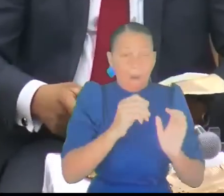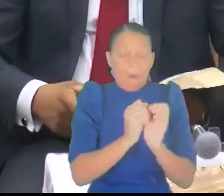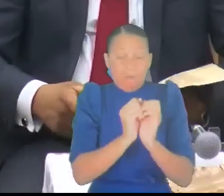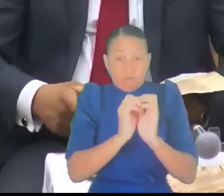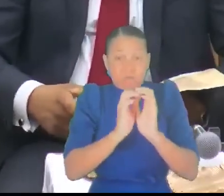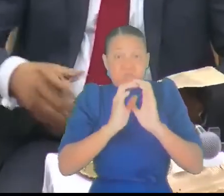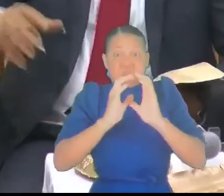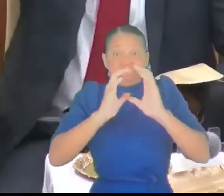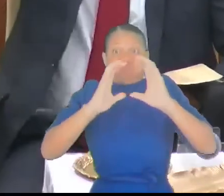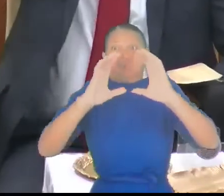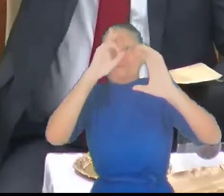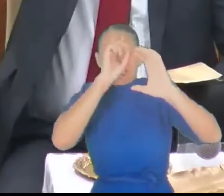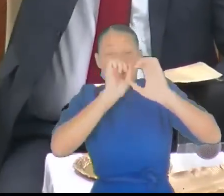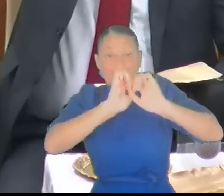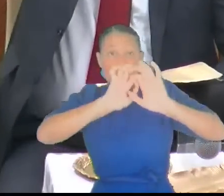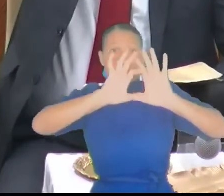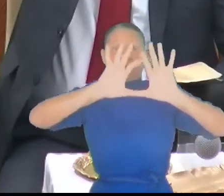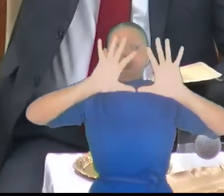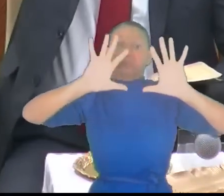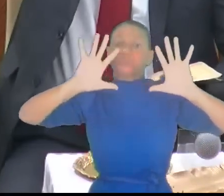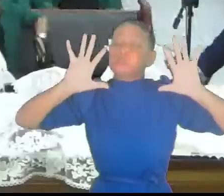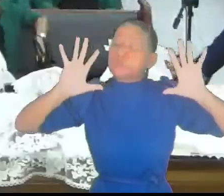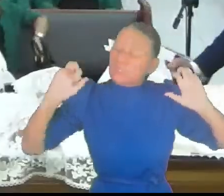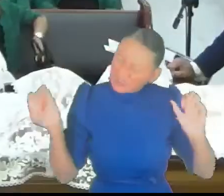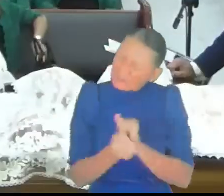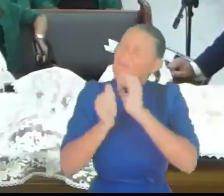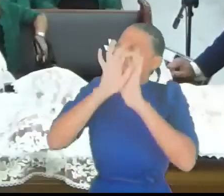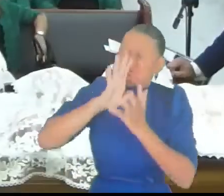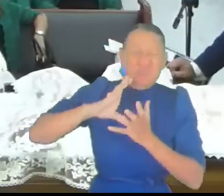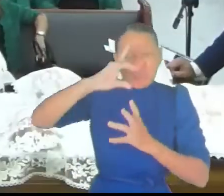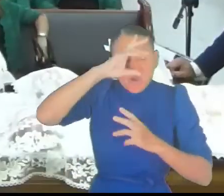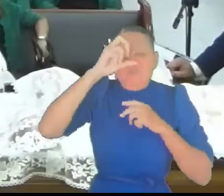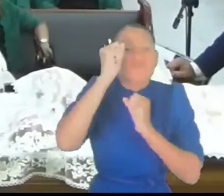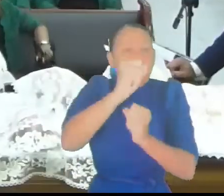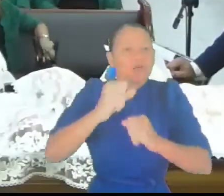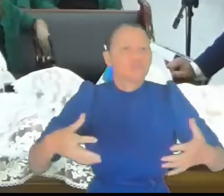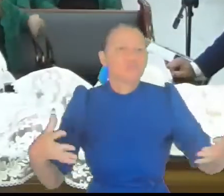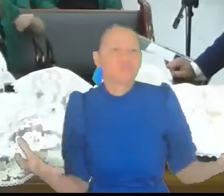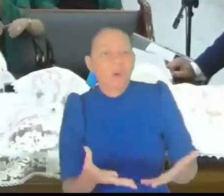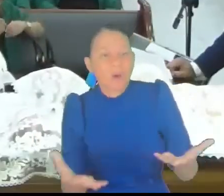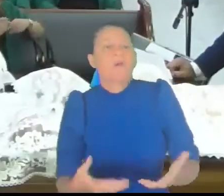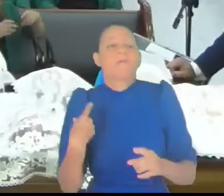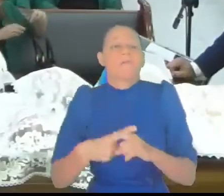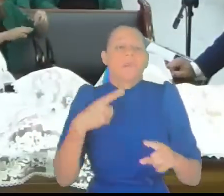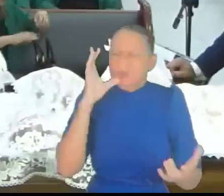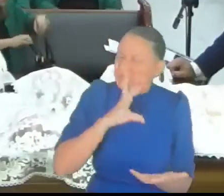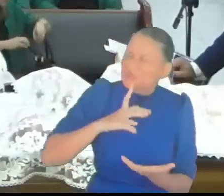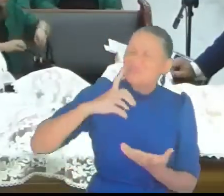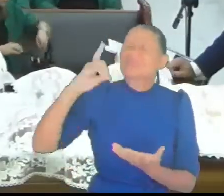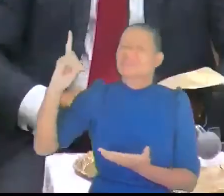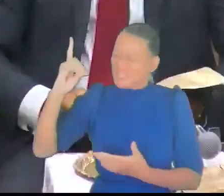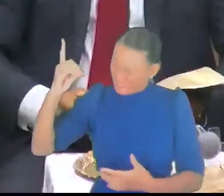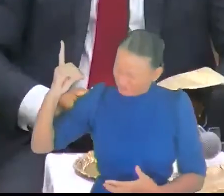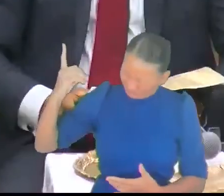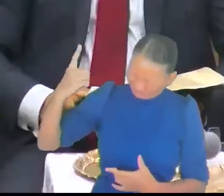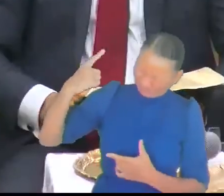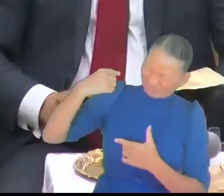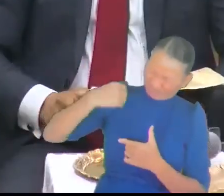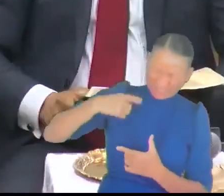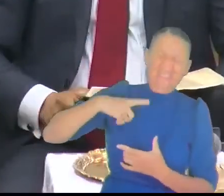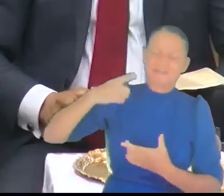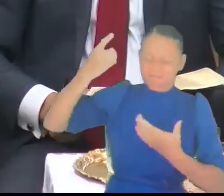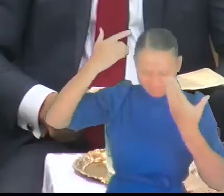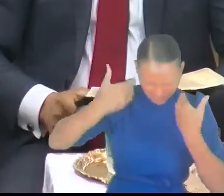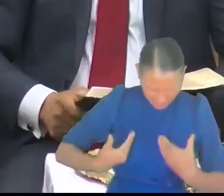Quem acredita, dê um glória para Deus mais forte nesta noite. É porque Deus nos humilha. Nós não podemos ser